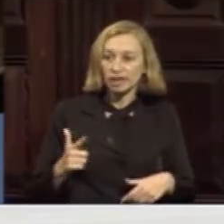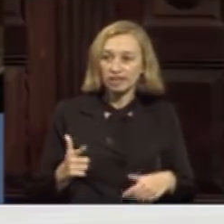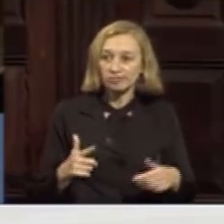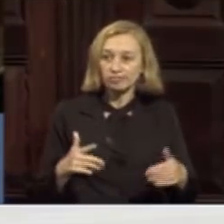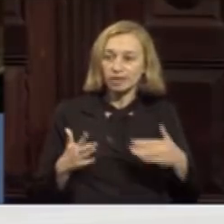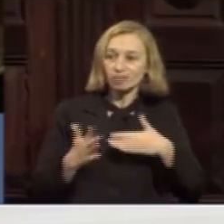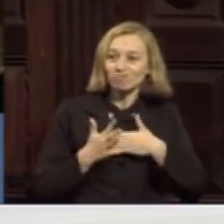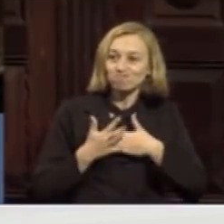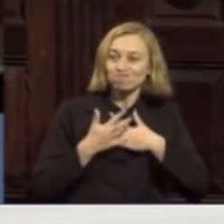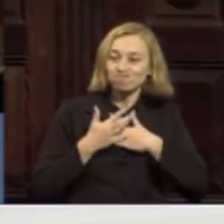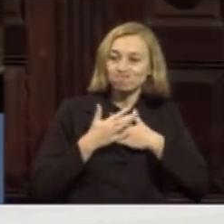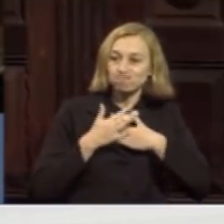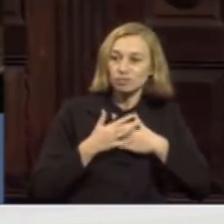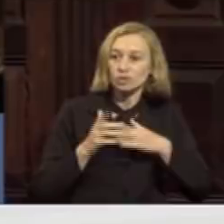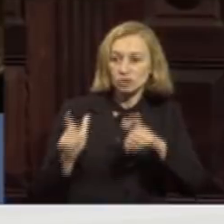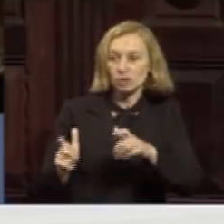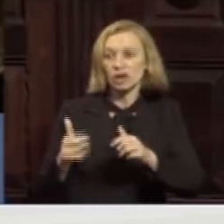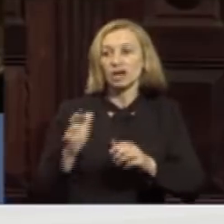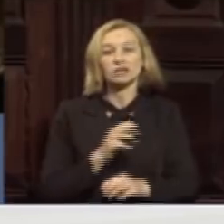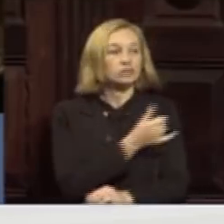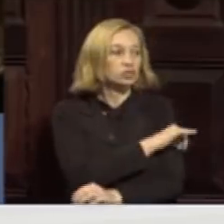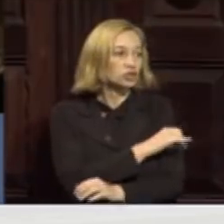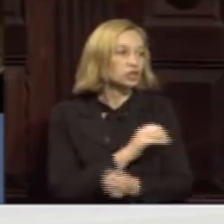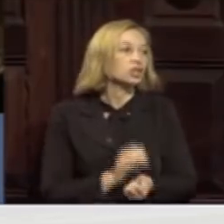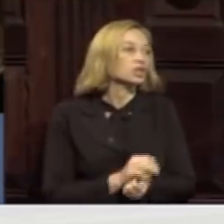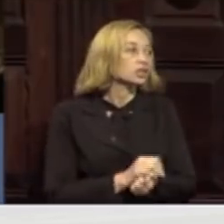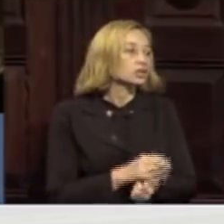está limitada, constrangida naquela localidade do Rio de Janeiro. Era isso, senhor presidente, muito obrigado.